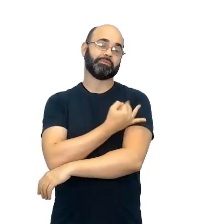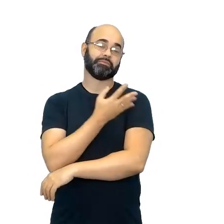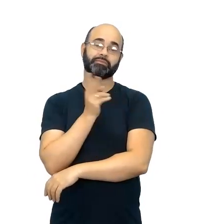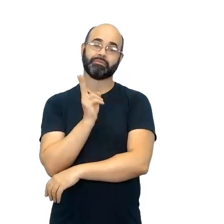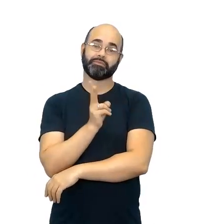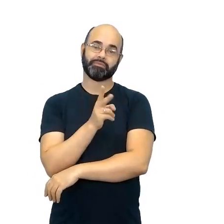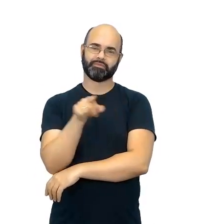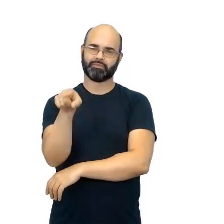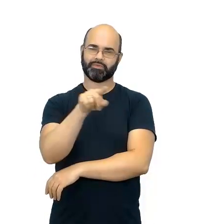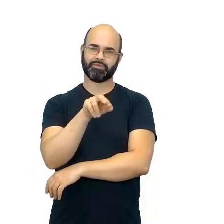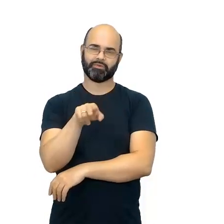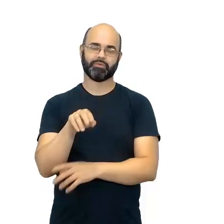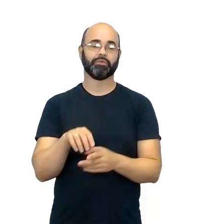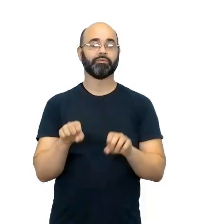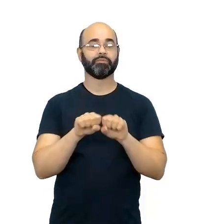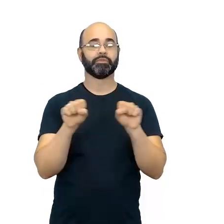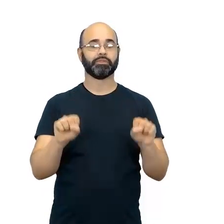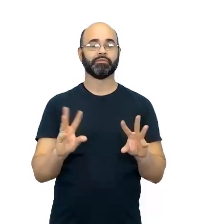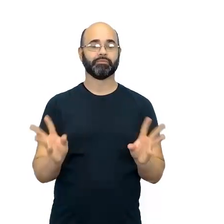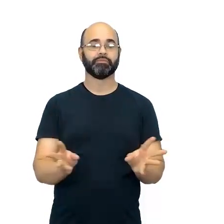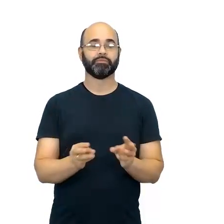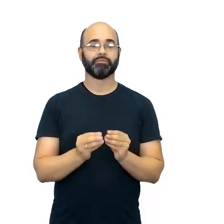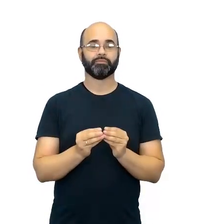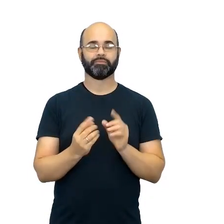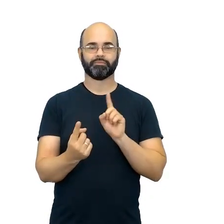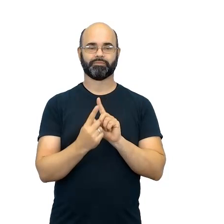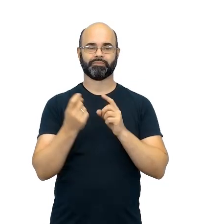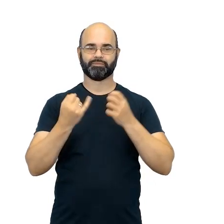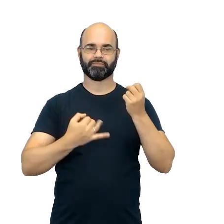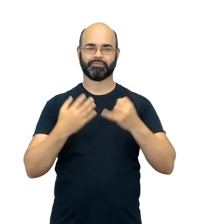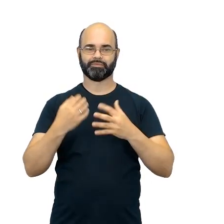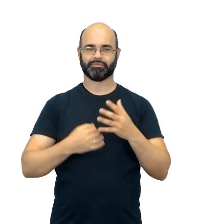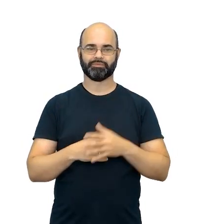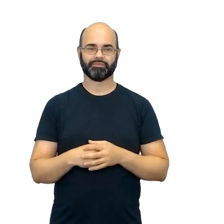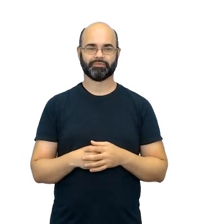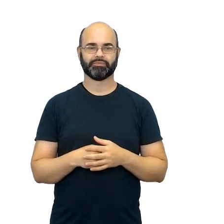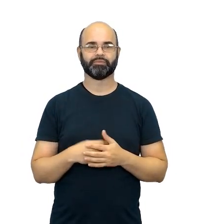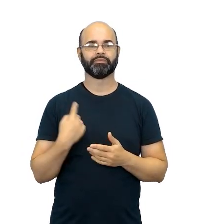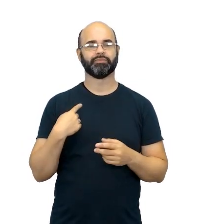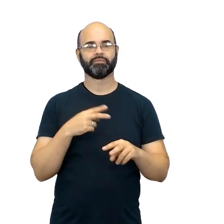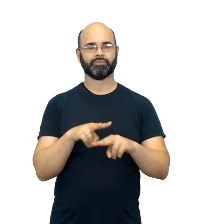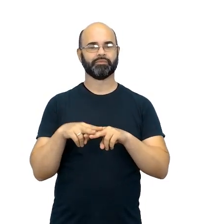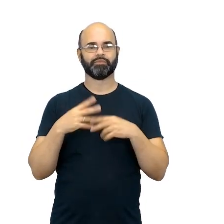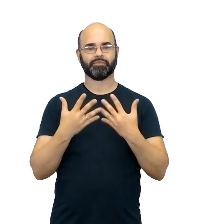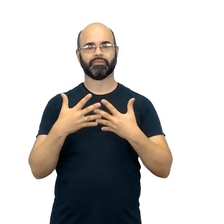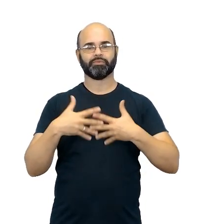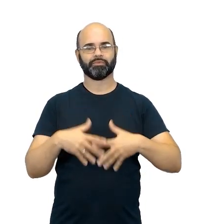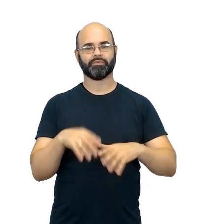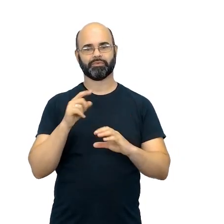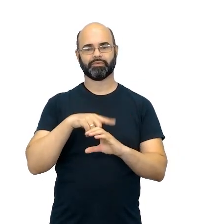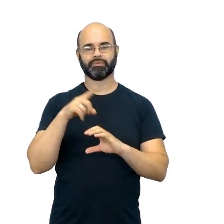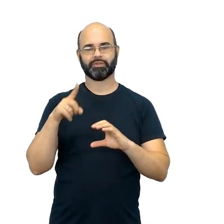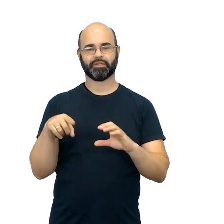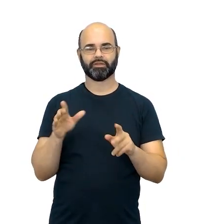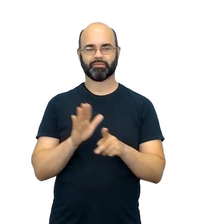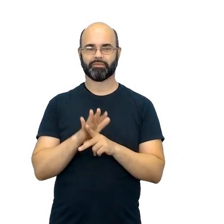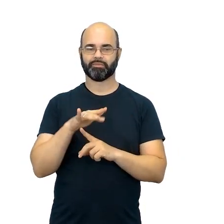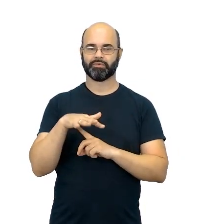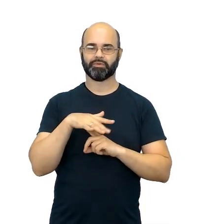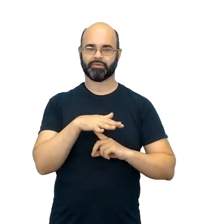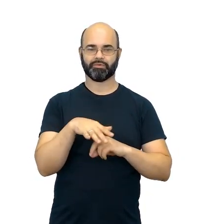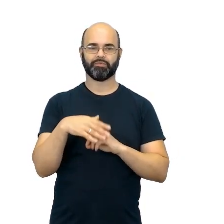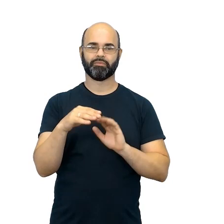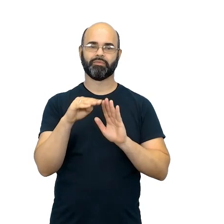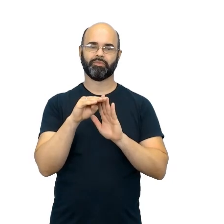Então, sistematizando a formação, né, retomamos a estrutura das formações de ciência da natureza do programa de recuperação e aprofundamento